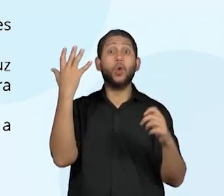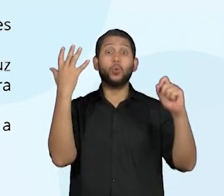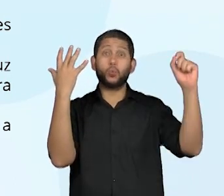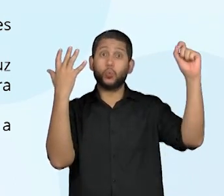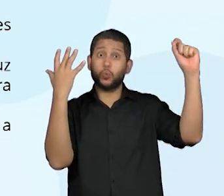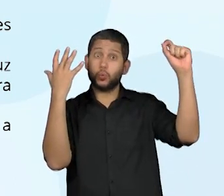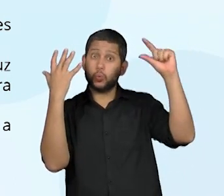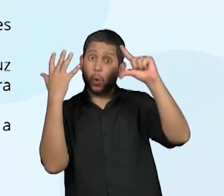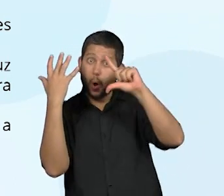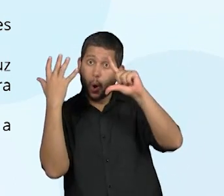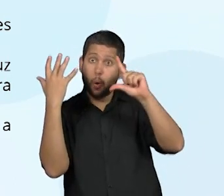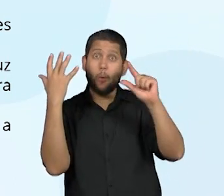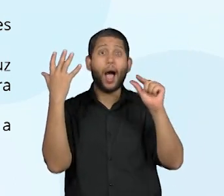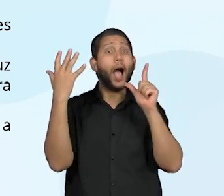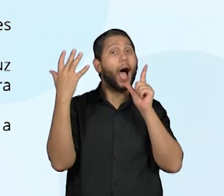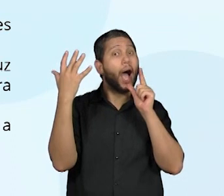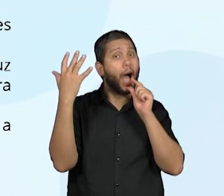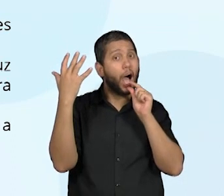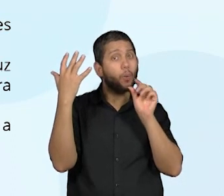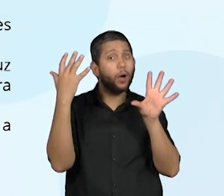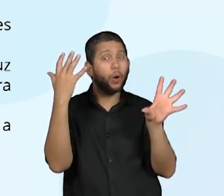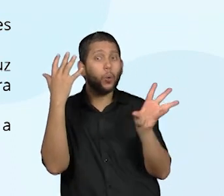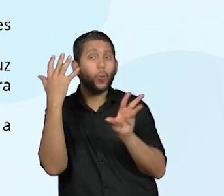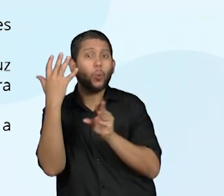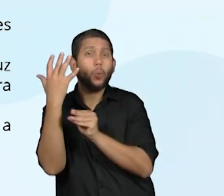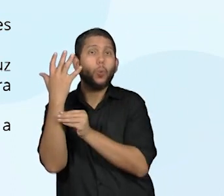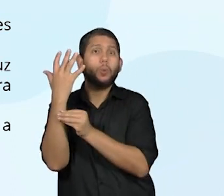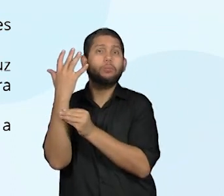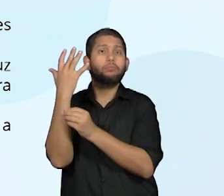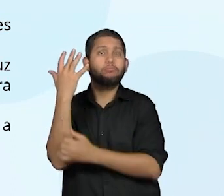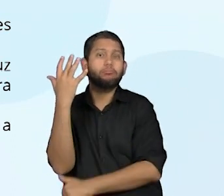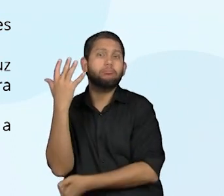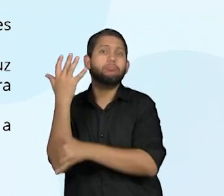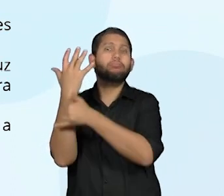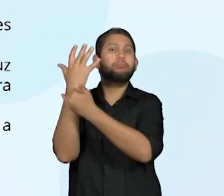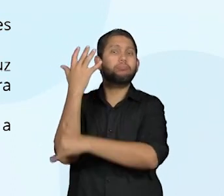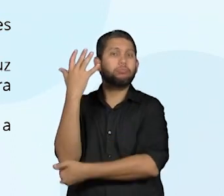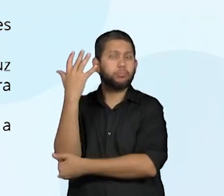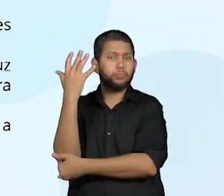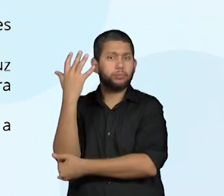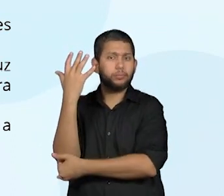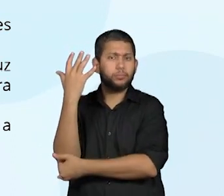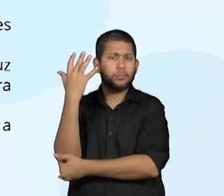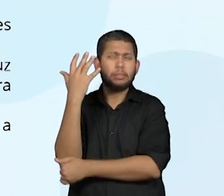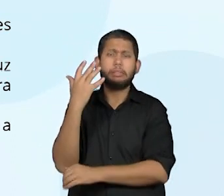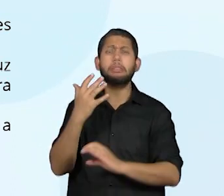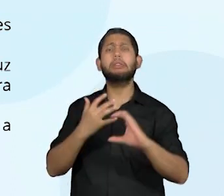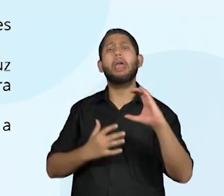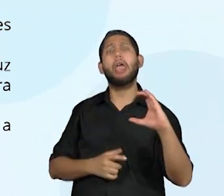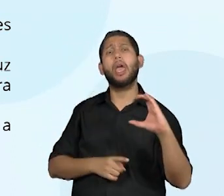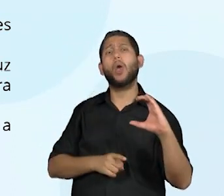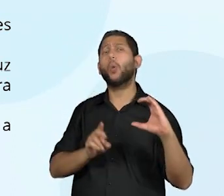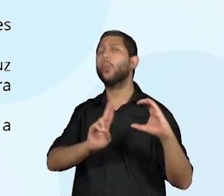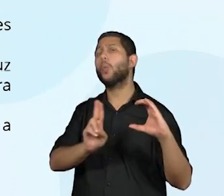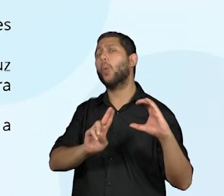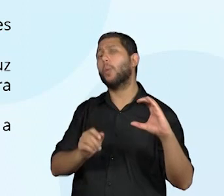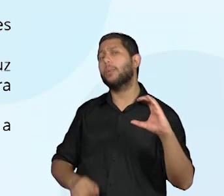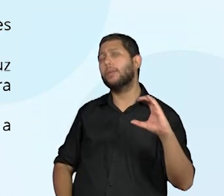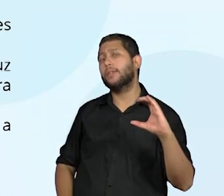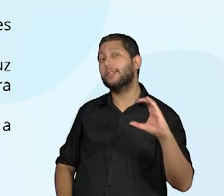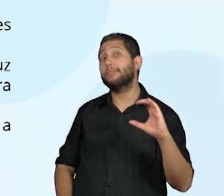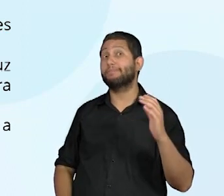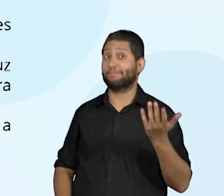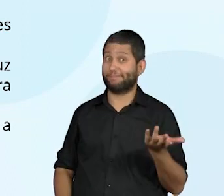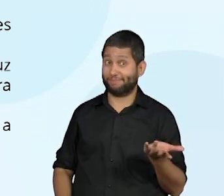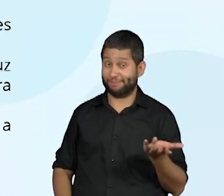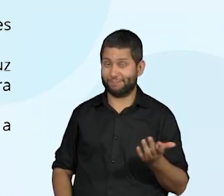junto com a luz solar e a água, são importantes para que a fotossíntese aconteça. E, por último, aqui